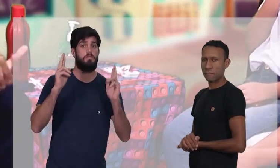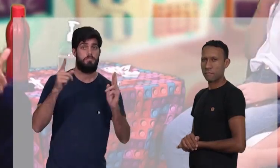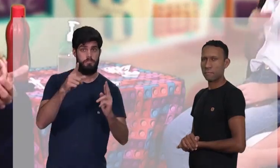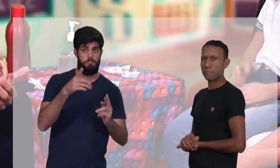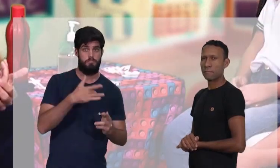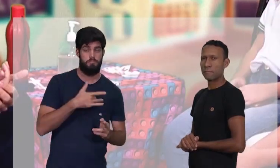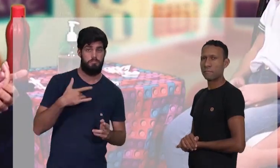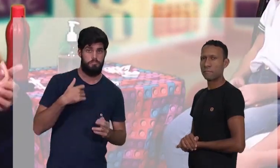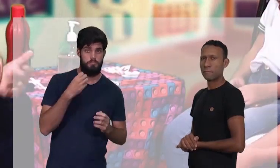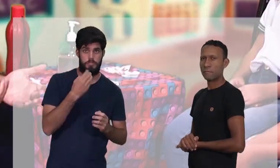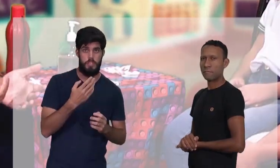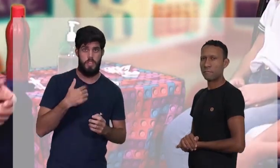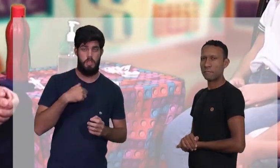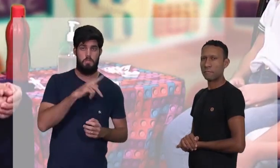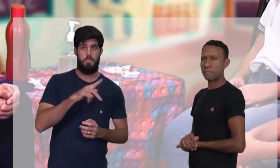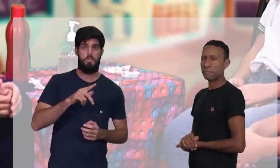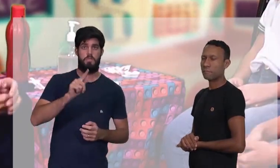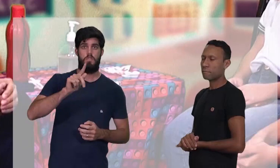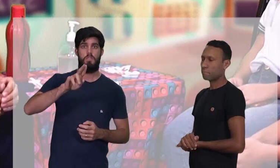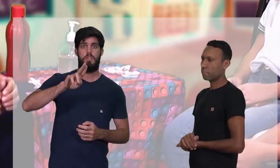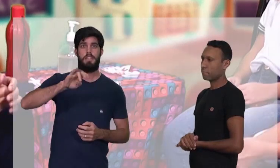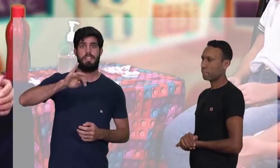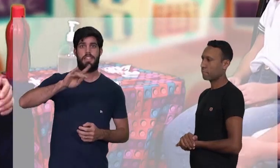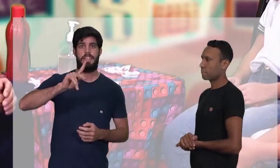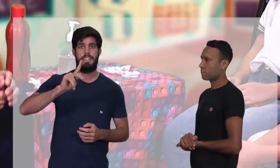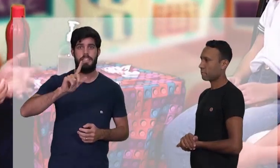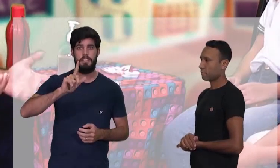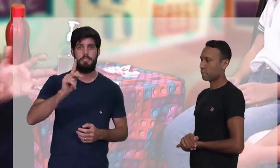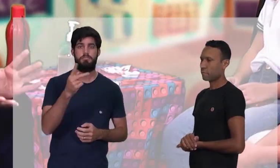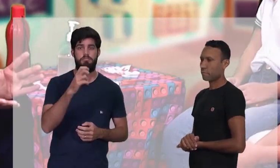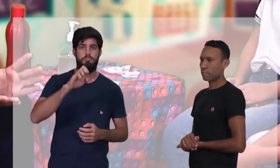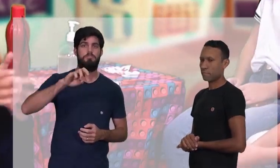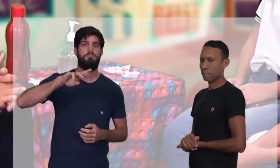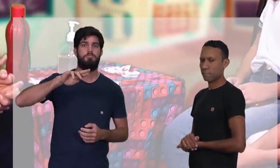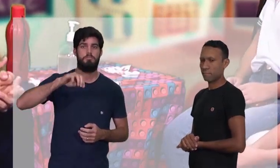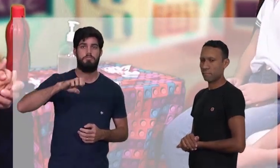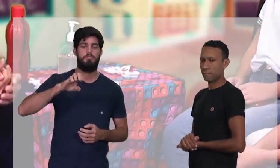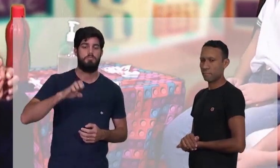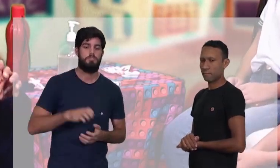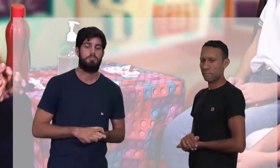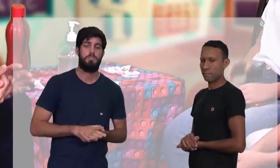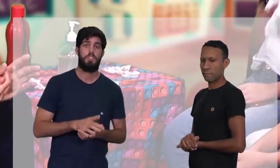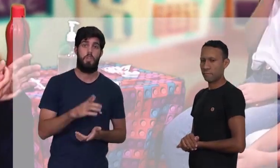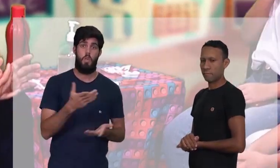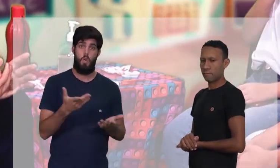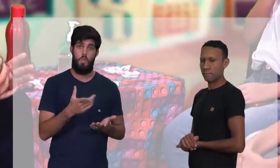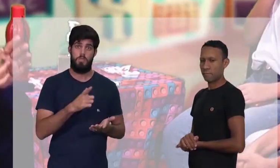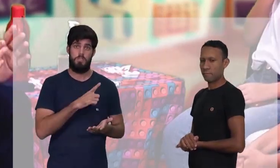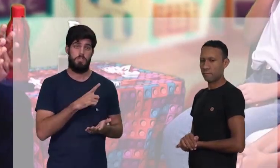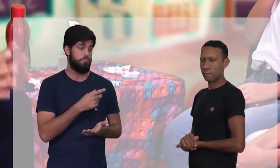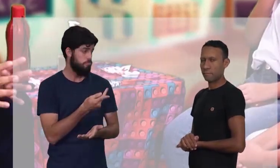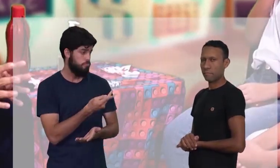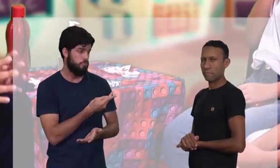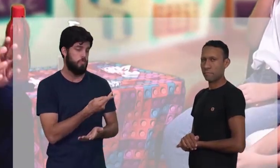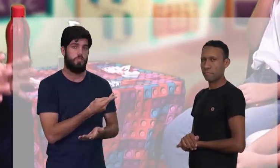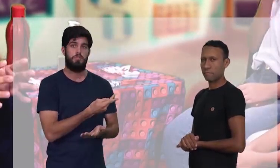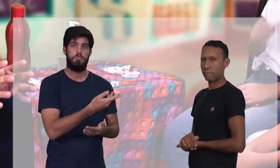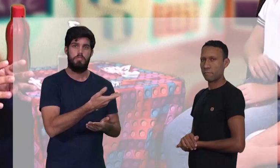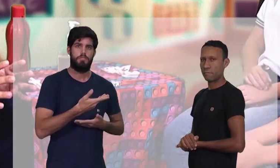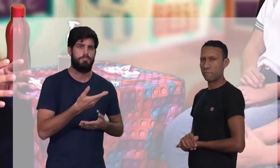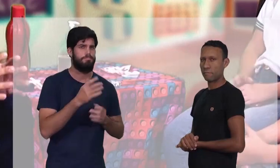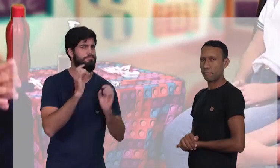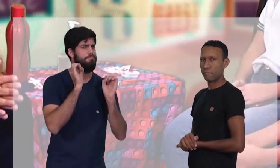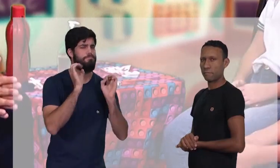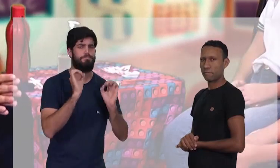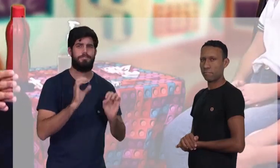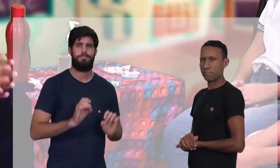Eu sou o professor Guilherme, da EPI Álvaro Lins 2. E hoje aqui, né, tenho dois convidados super